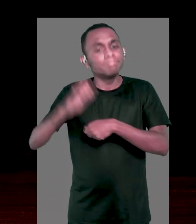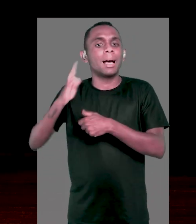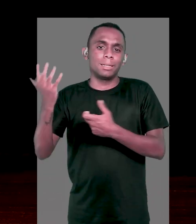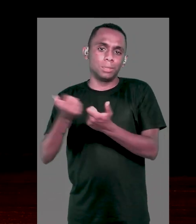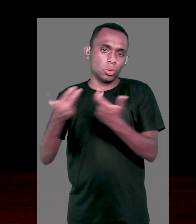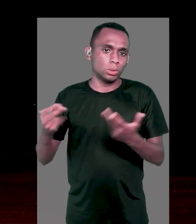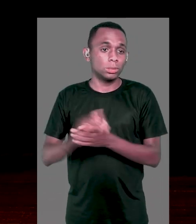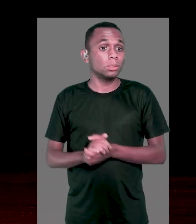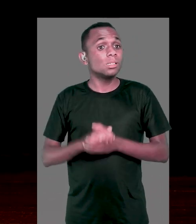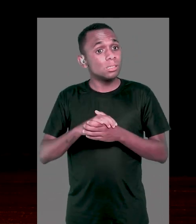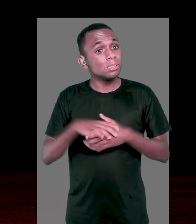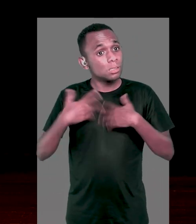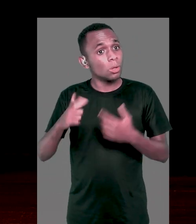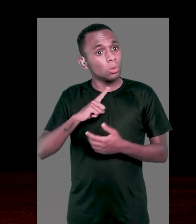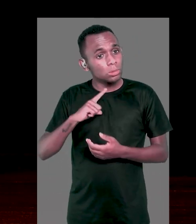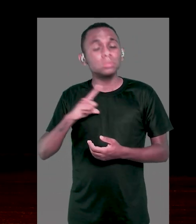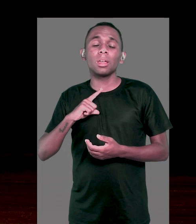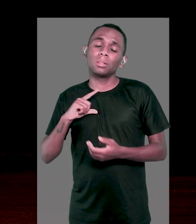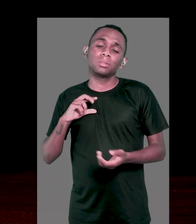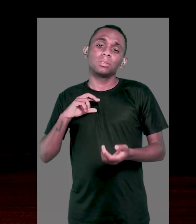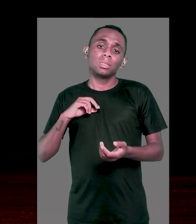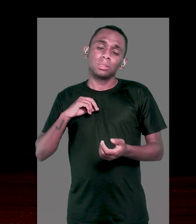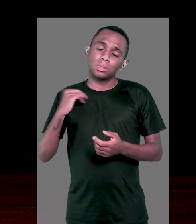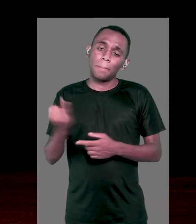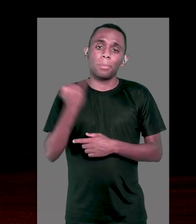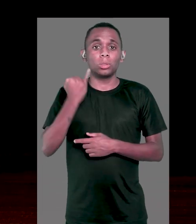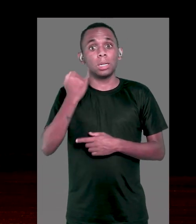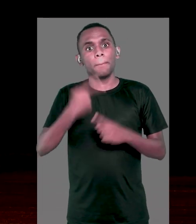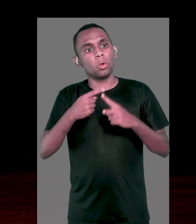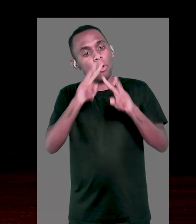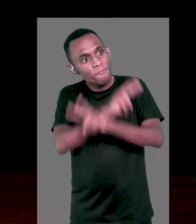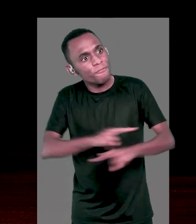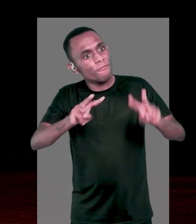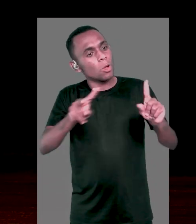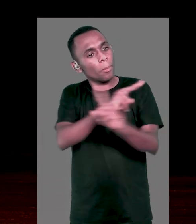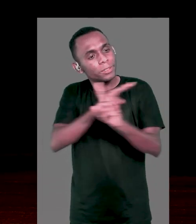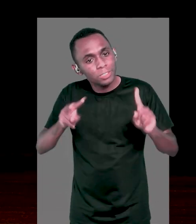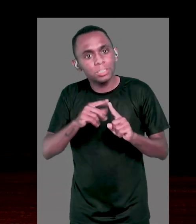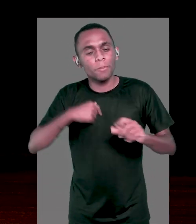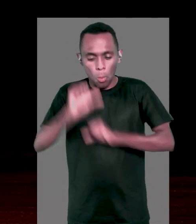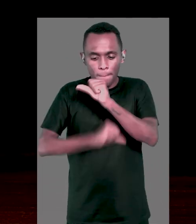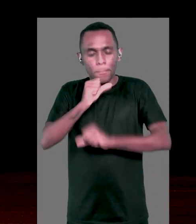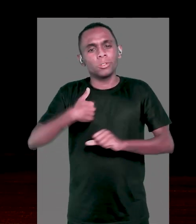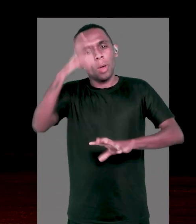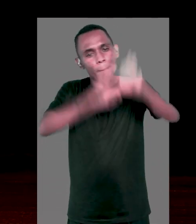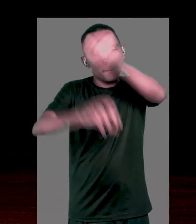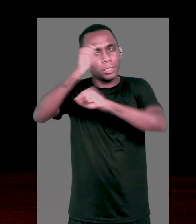fecundador porque quando eu vejo uma obra de arte eu saio transformado eu aprendi coisas eu me modifiquei